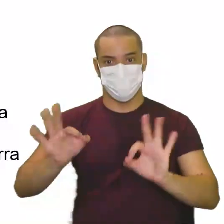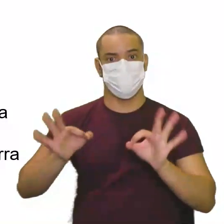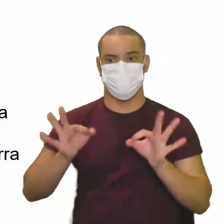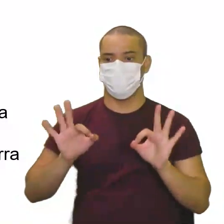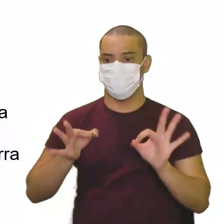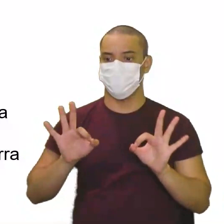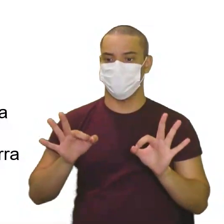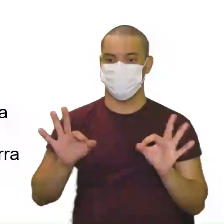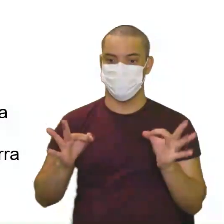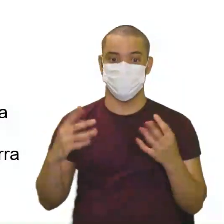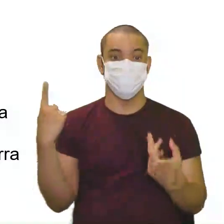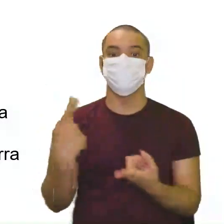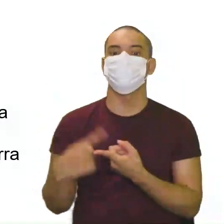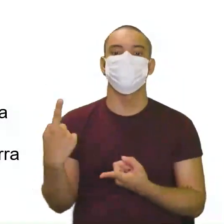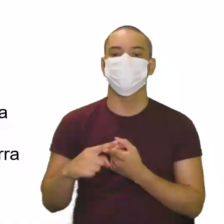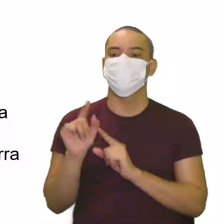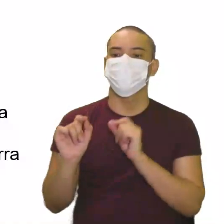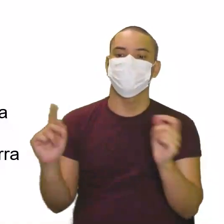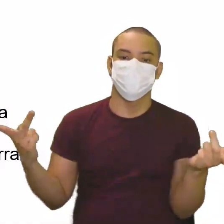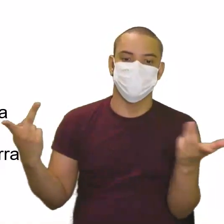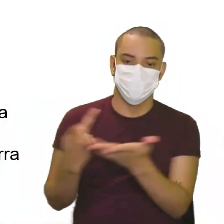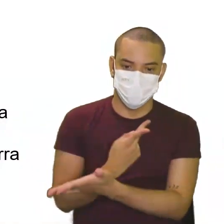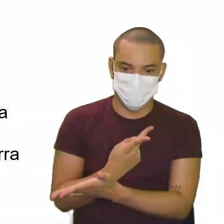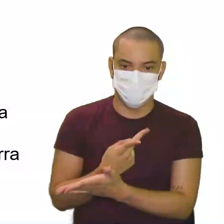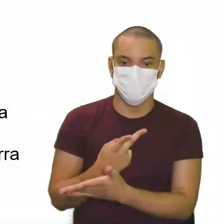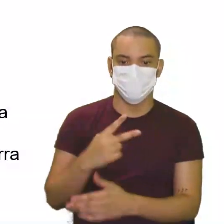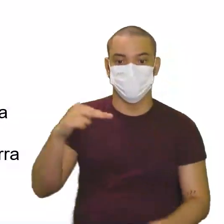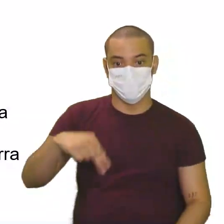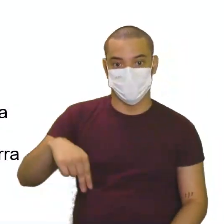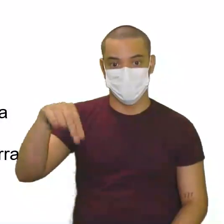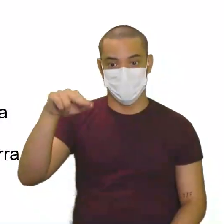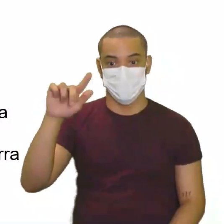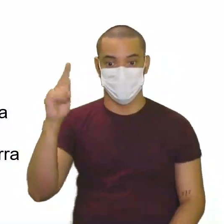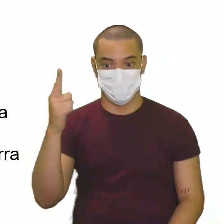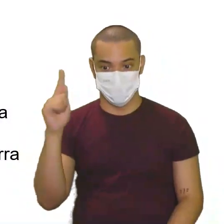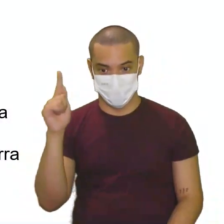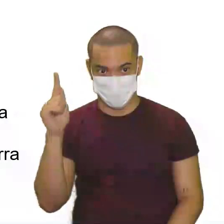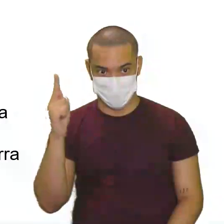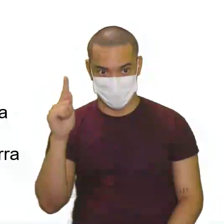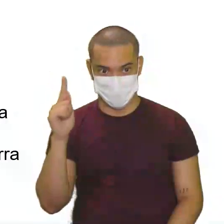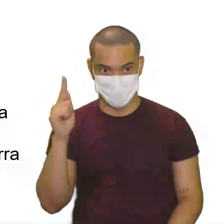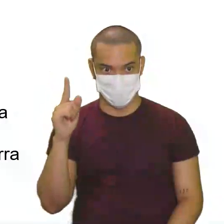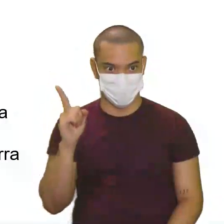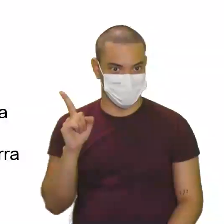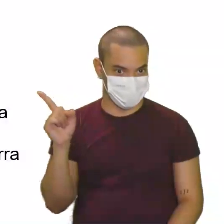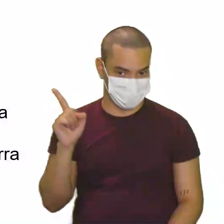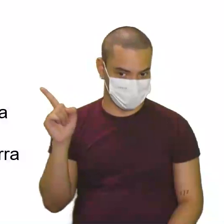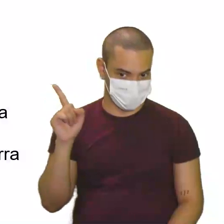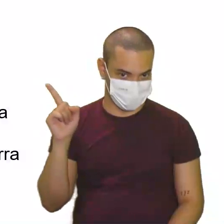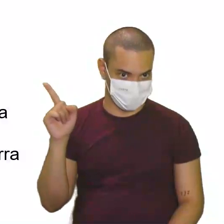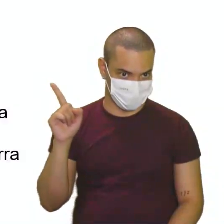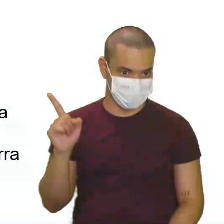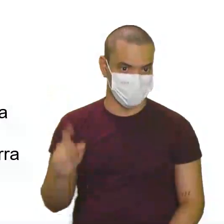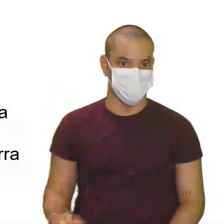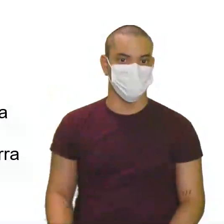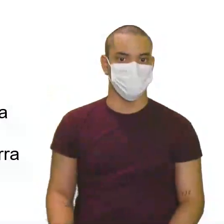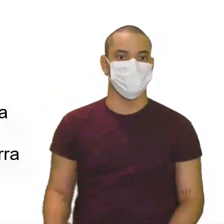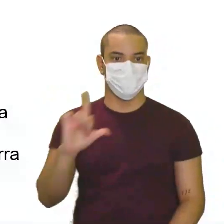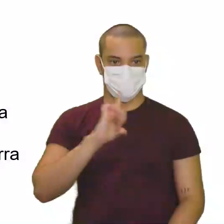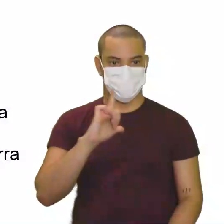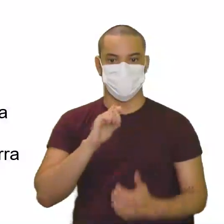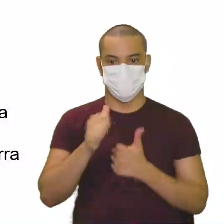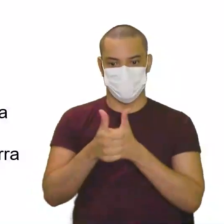correta Ok então o que que vai acontecer aqui ó o polo norte geográfico E aí e da terra aqui